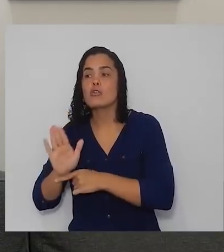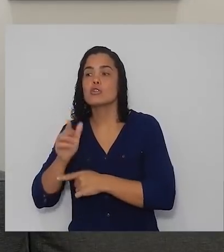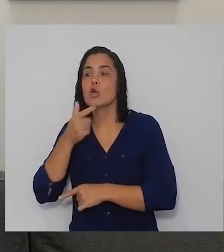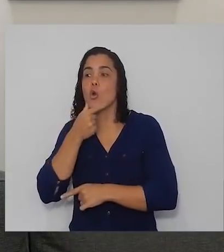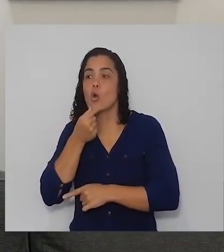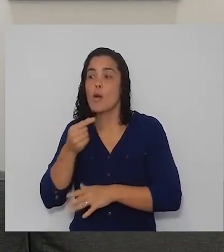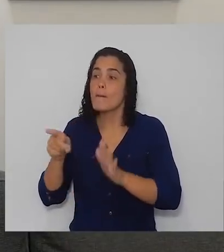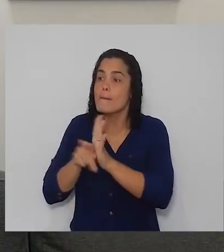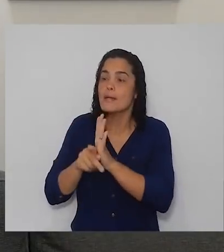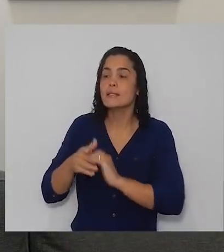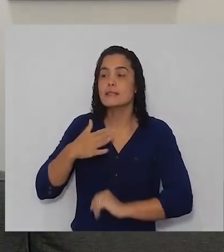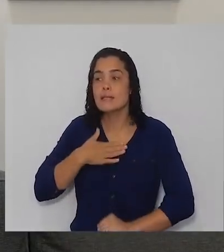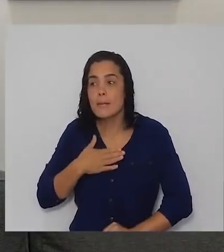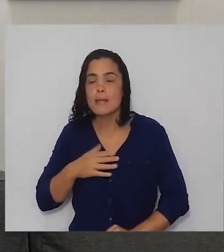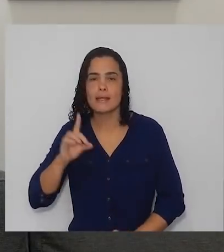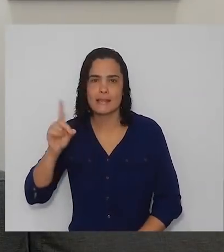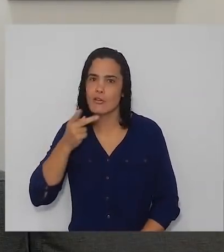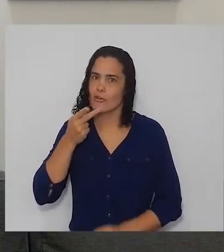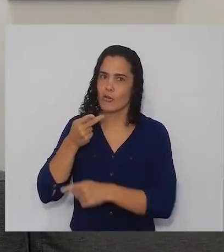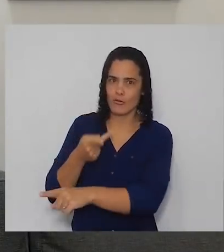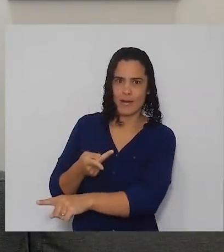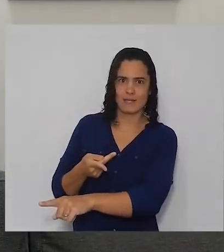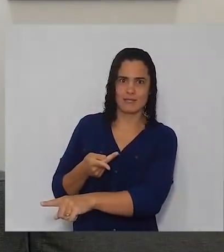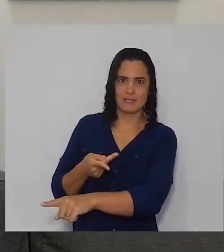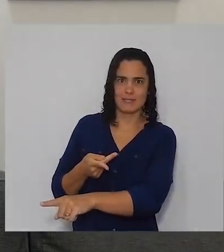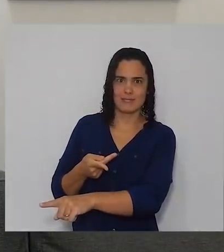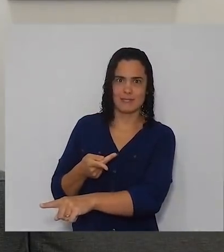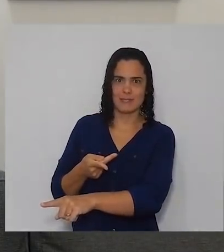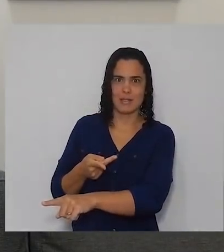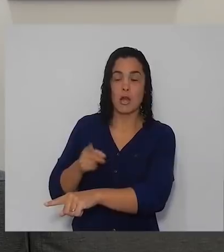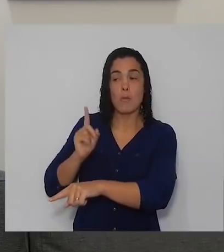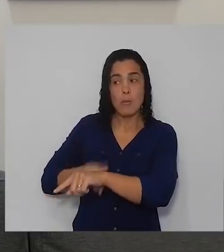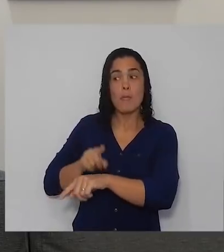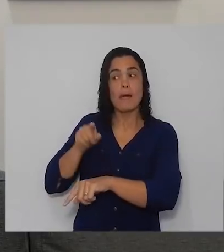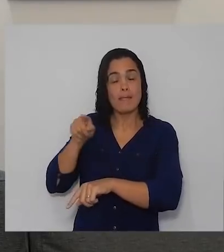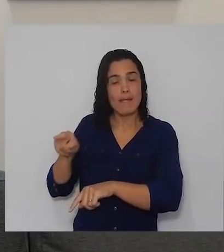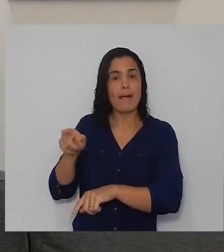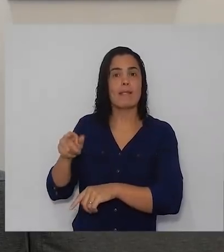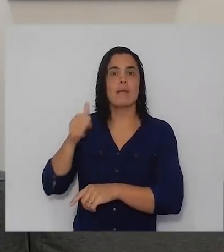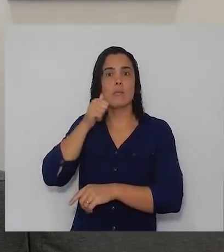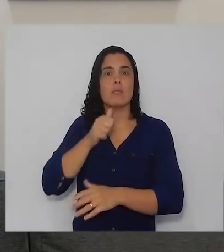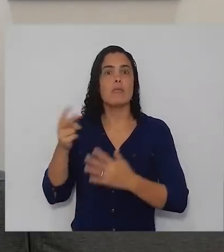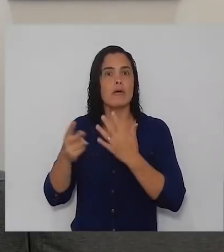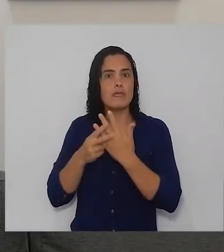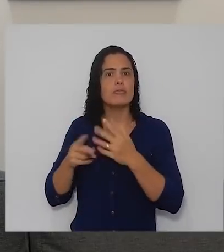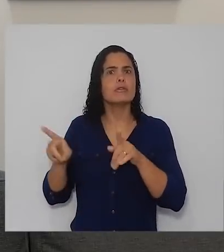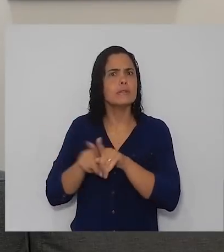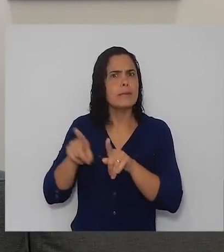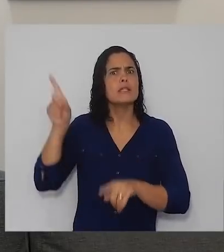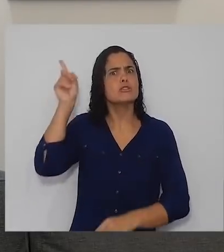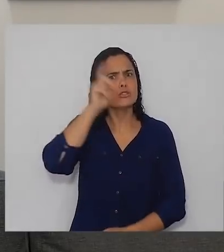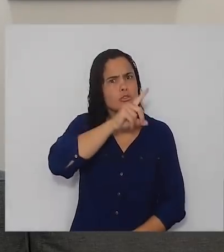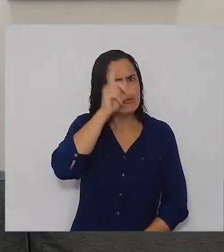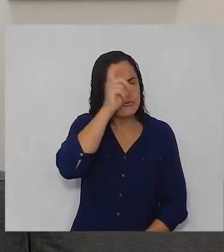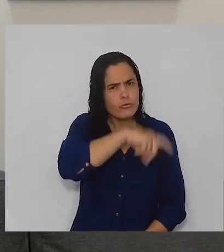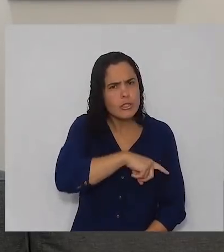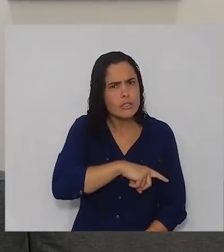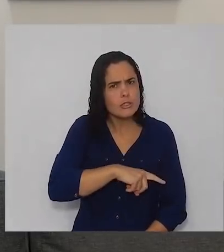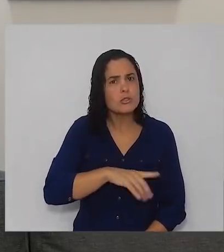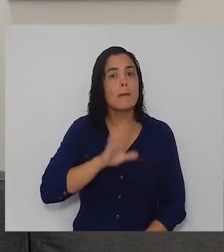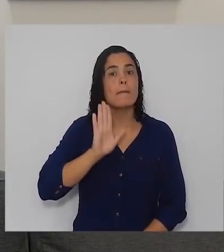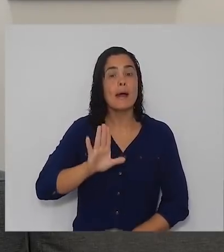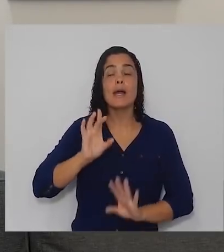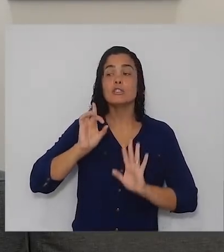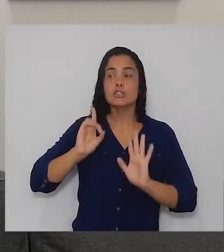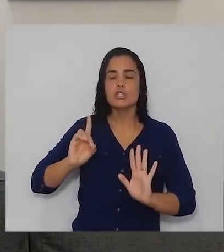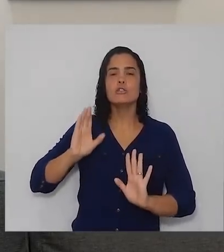para aquela mulher em Sarepta, aquela viúva, ainda que num tempo de agrura, se a gente depois puder estudar o texto nas igrejas, você vai ver que ela também estava vivendo um tempo